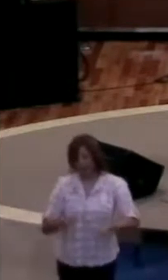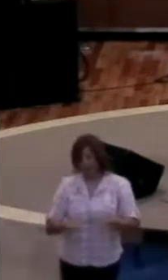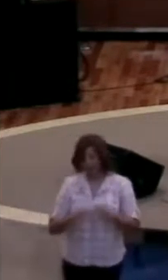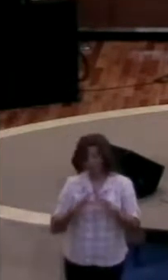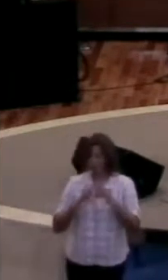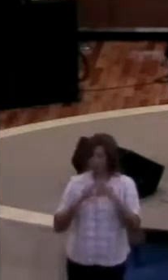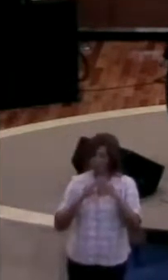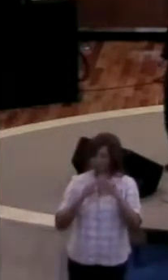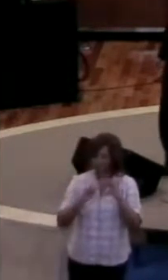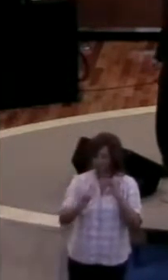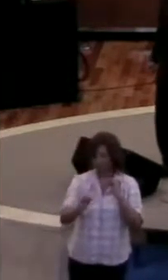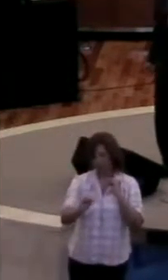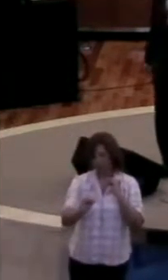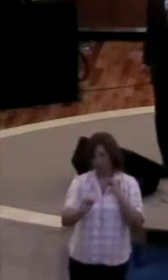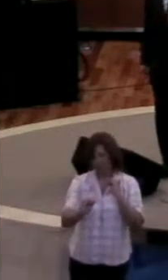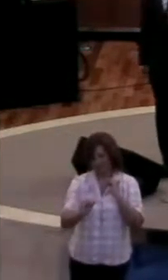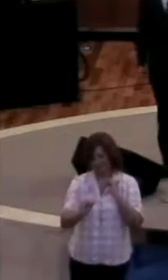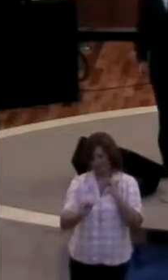foge.